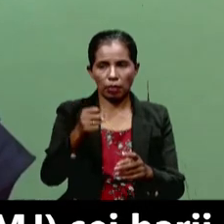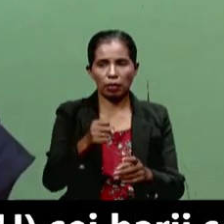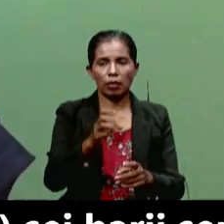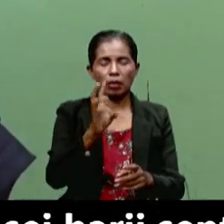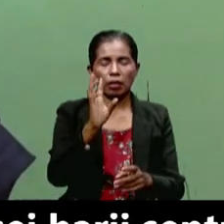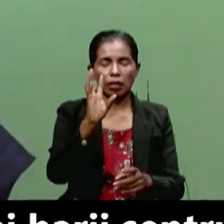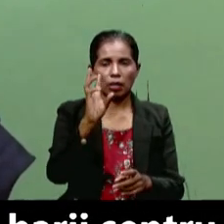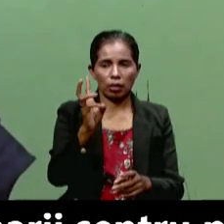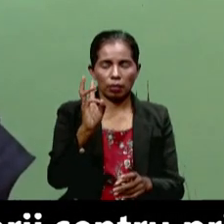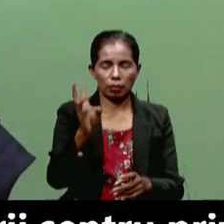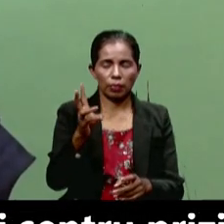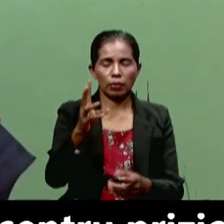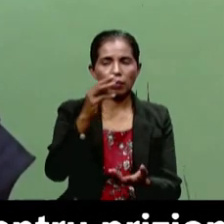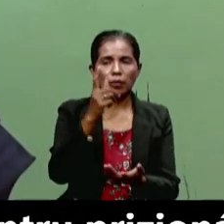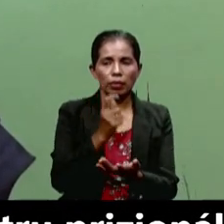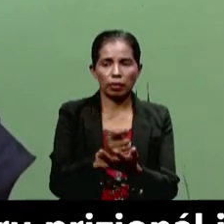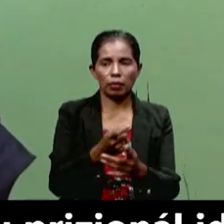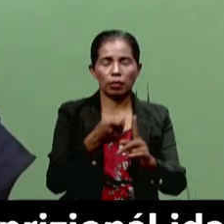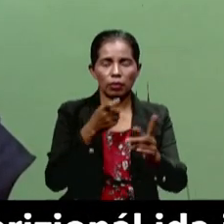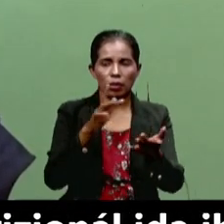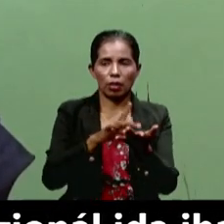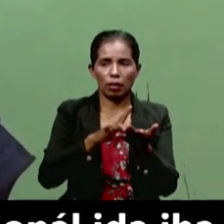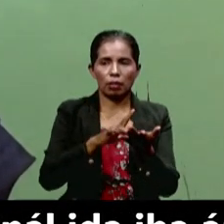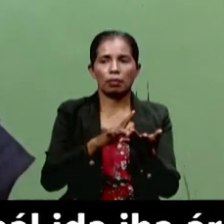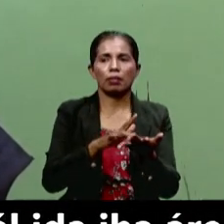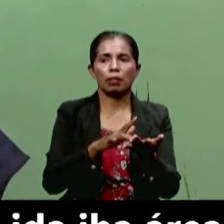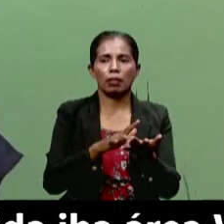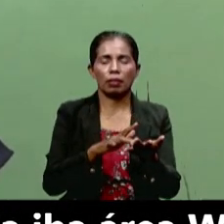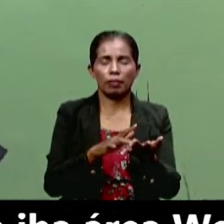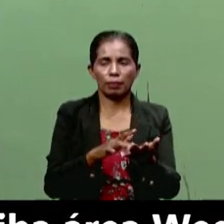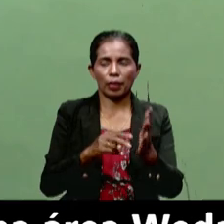mil de maioria pois a nível